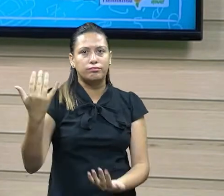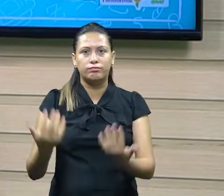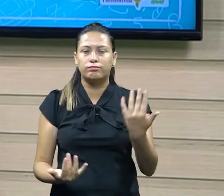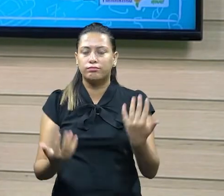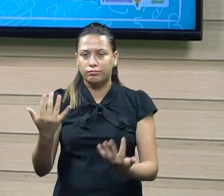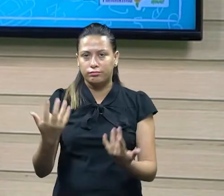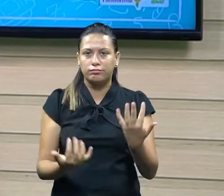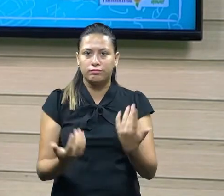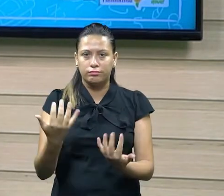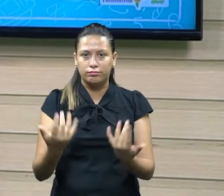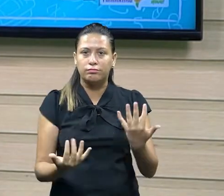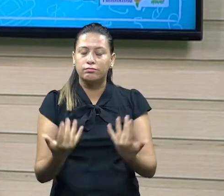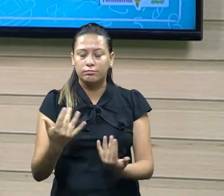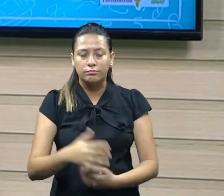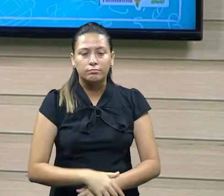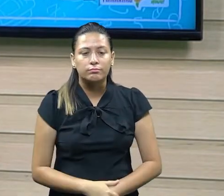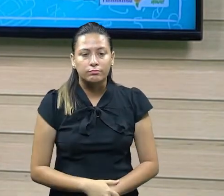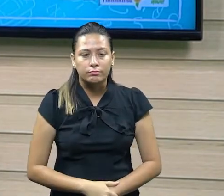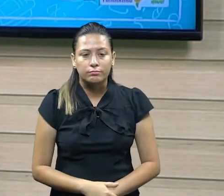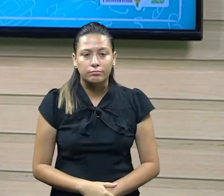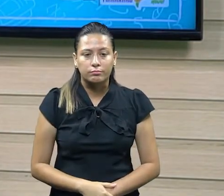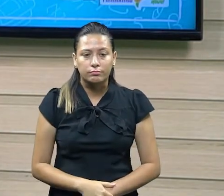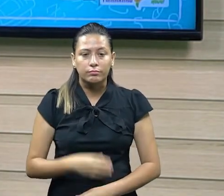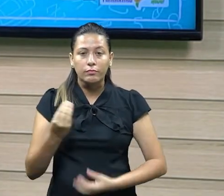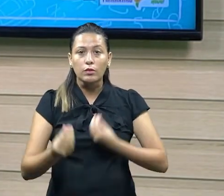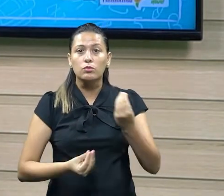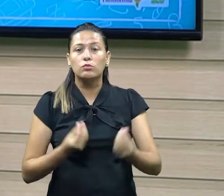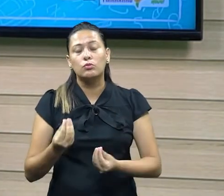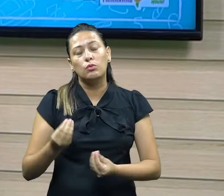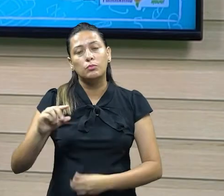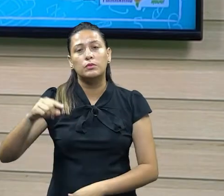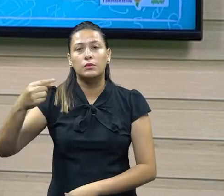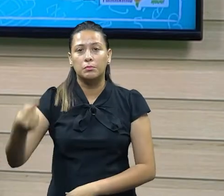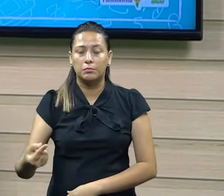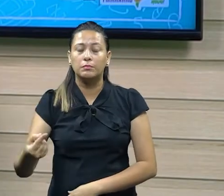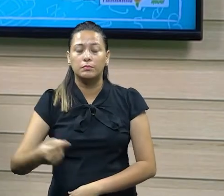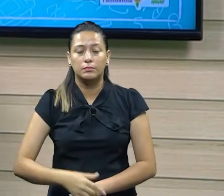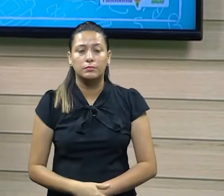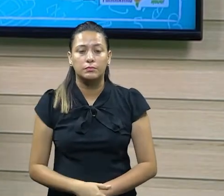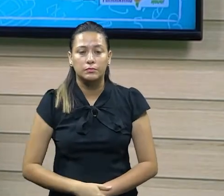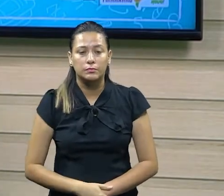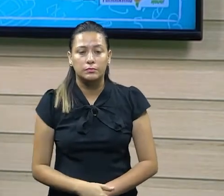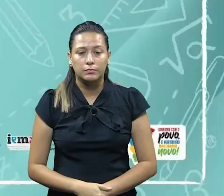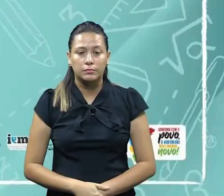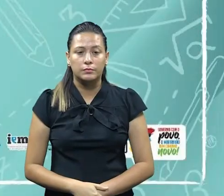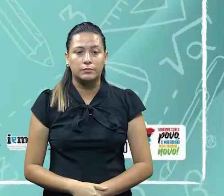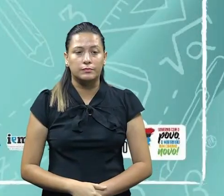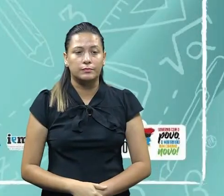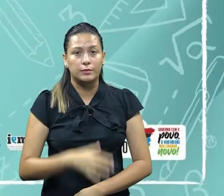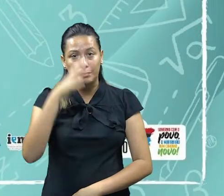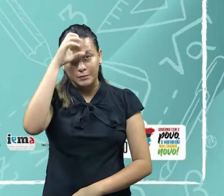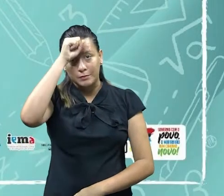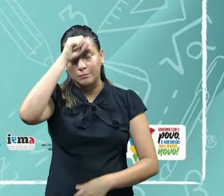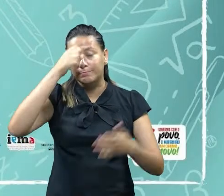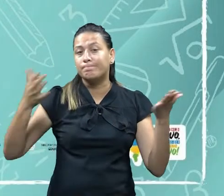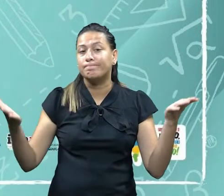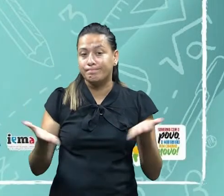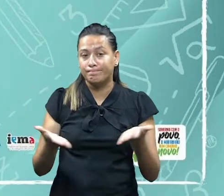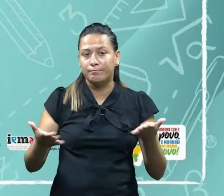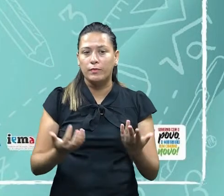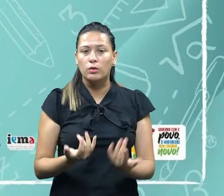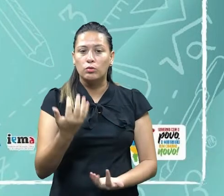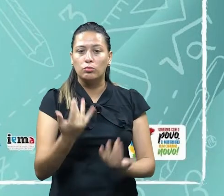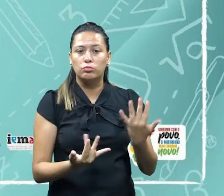ali a chama, como proceder depois que isso ocorre. Isso nós vamos aprender agora. O fogo é